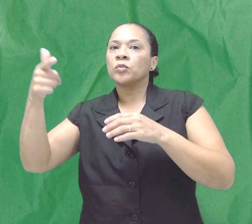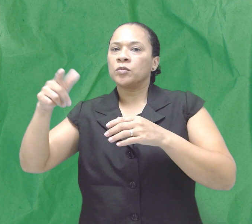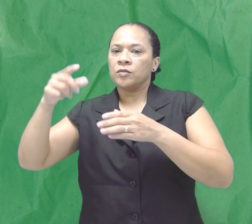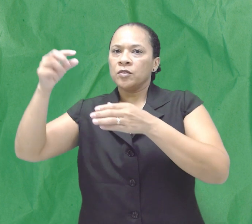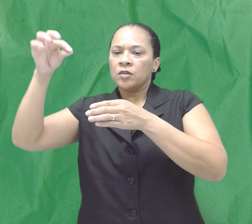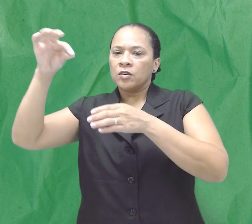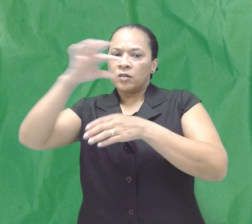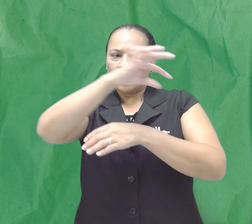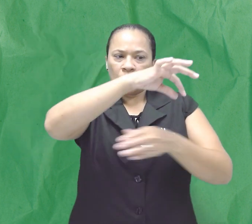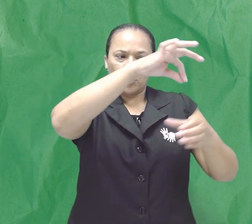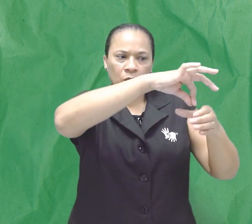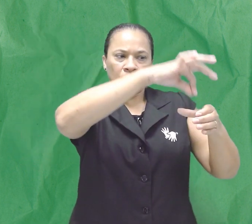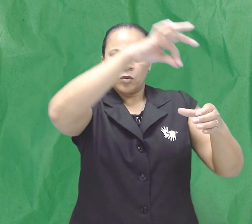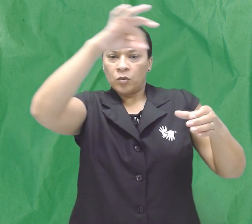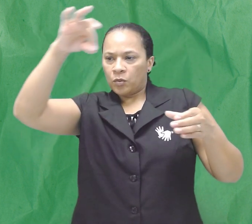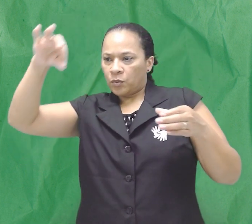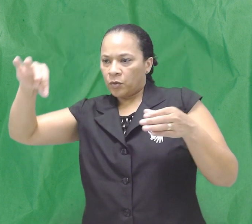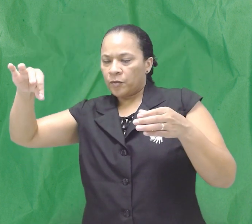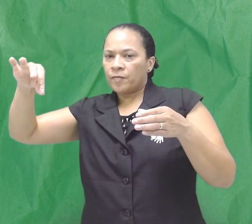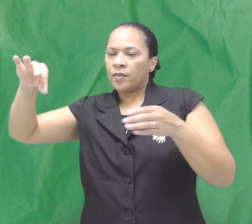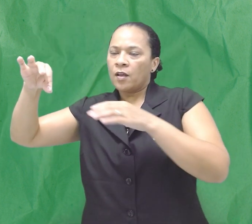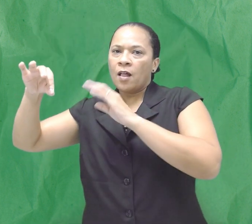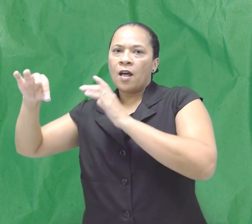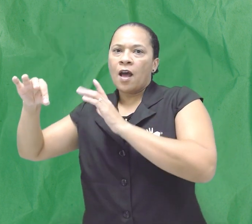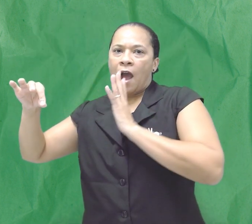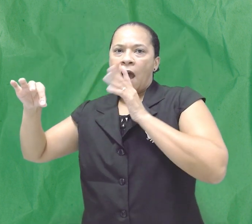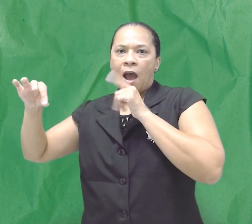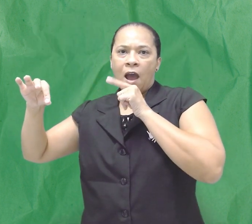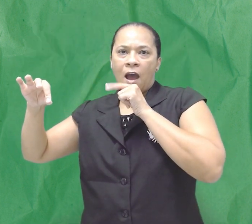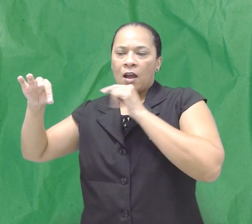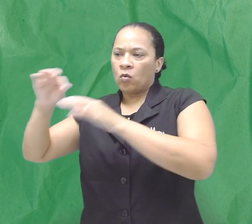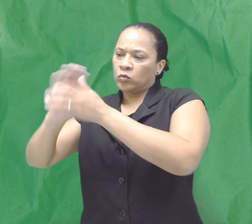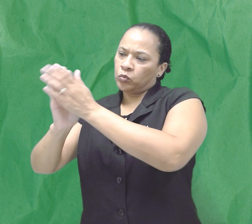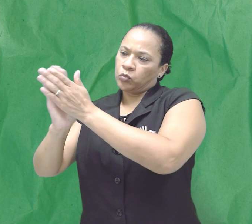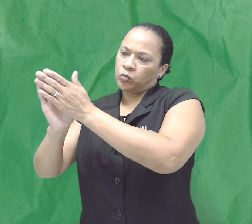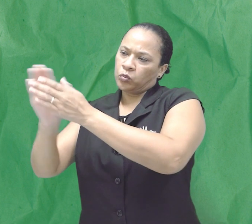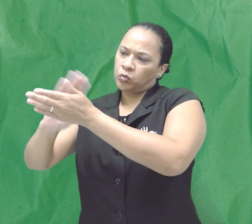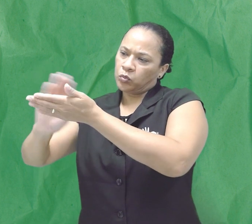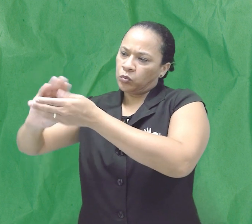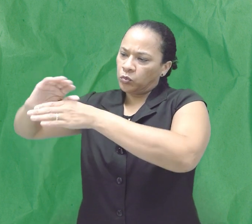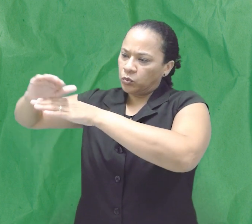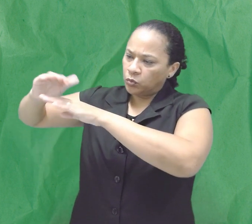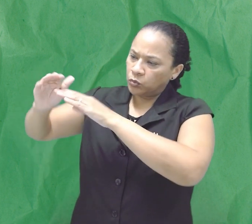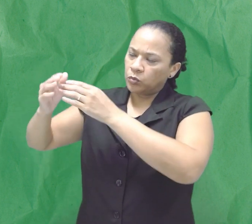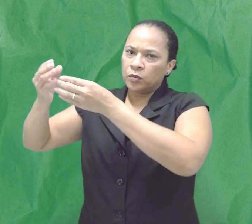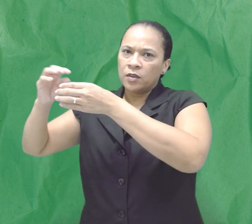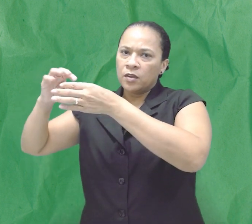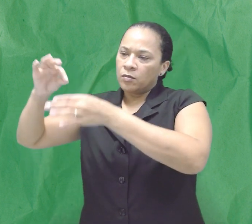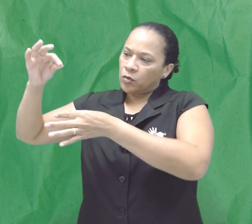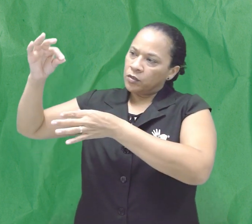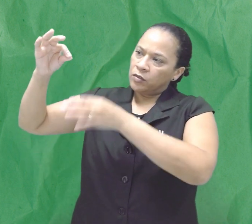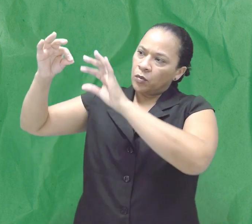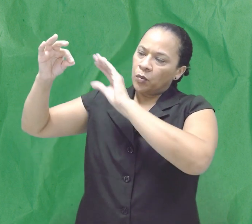padrão. Nisso, você retira o eletrodo, faz um novo processo de lavagem desse eletrodo com água, né, e mergulha